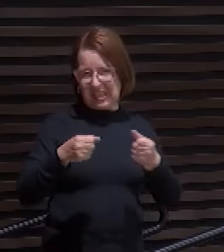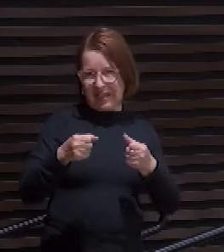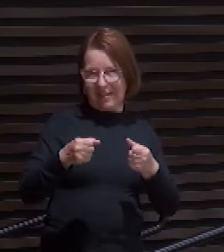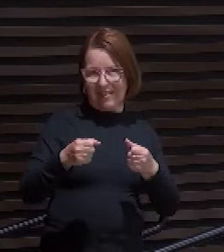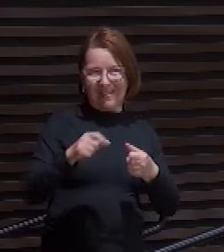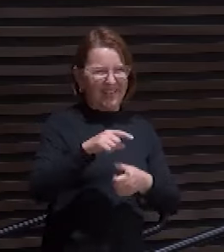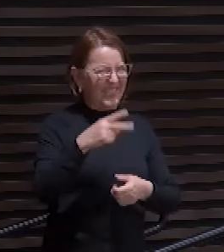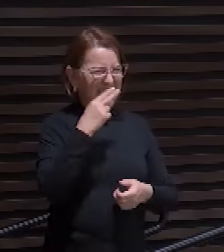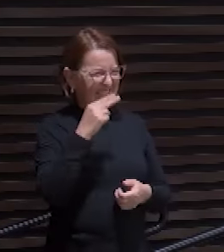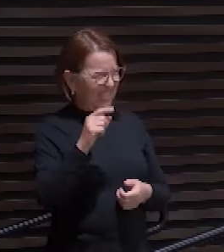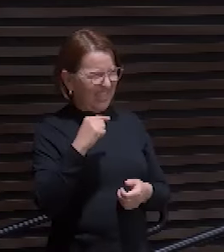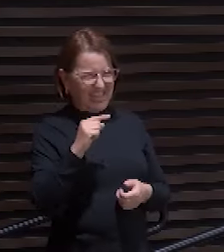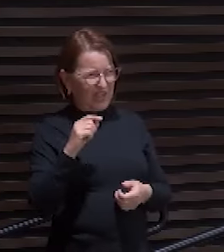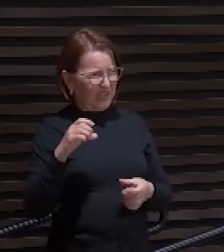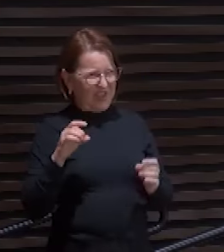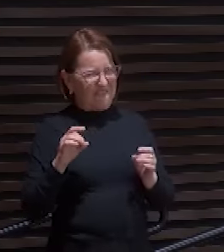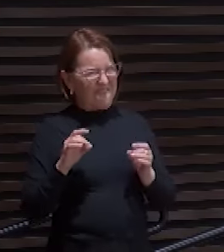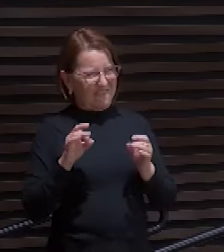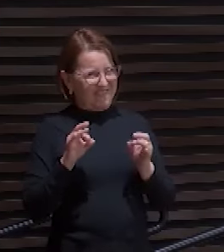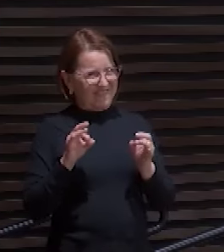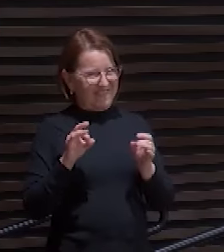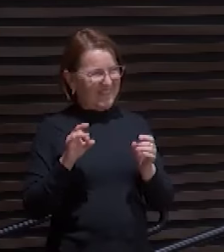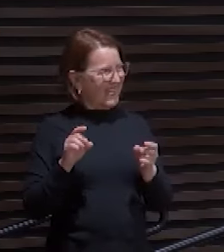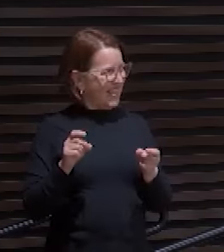vender Hondinha?